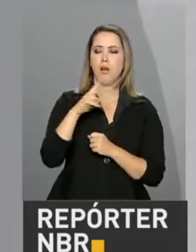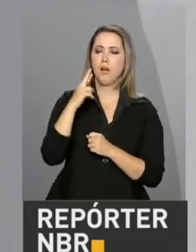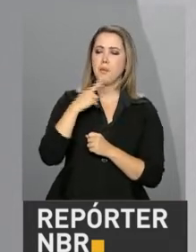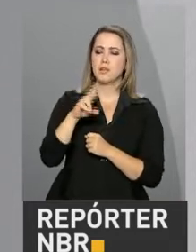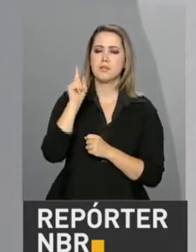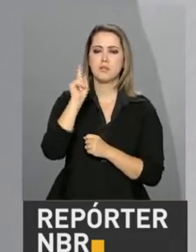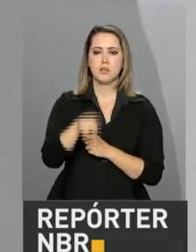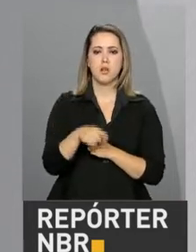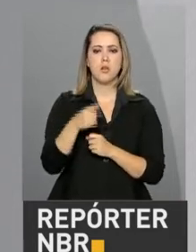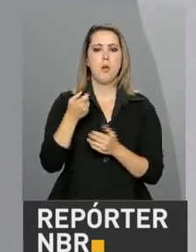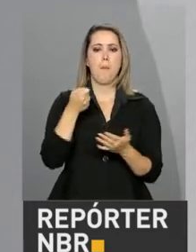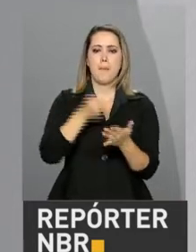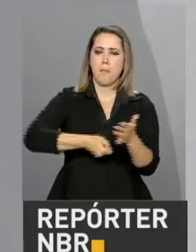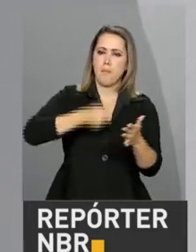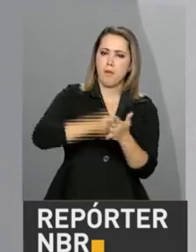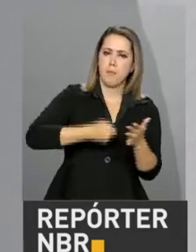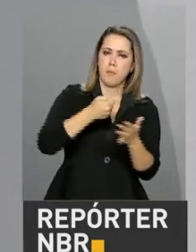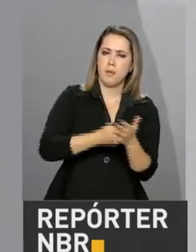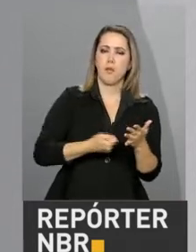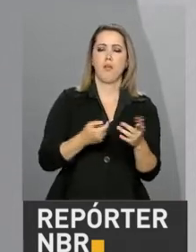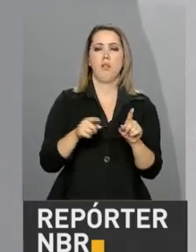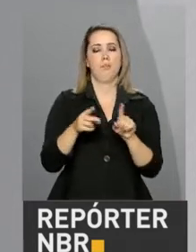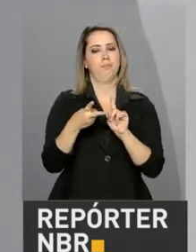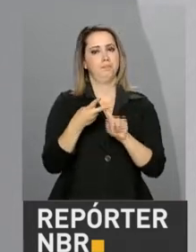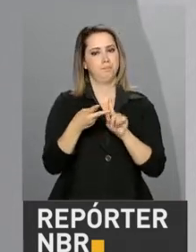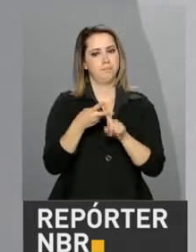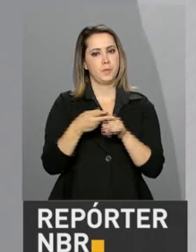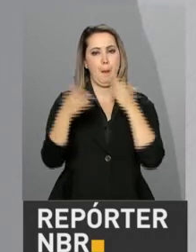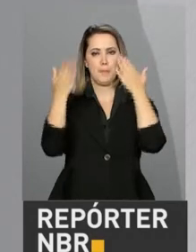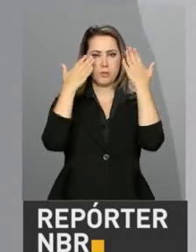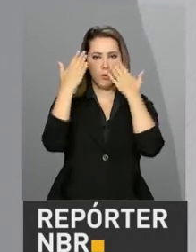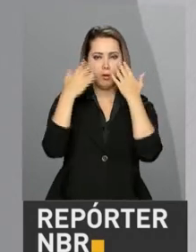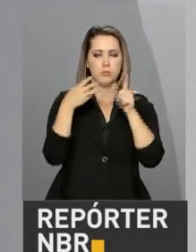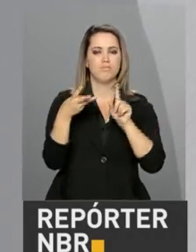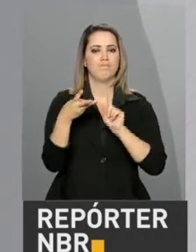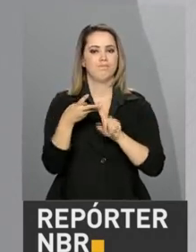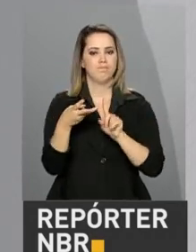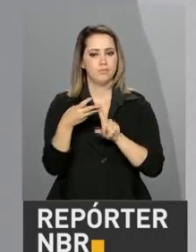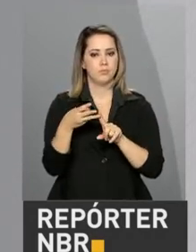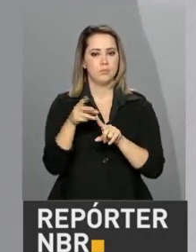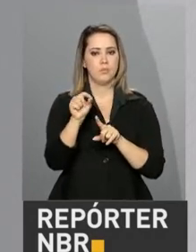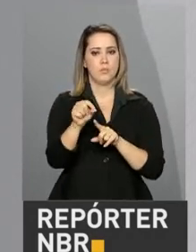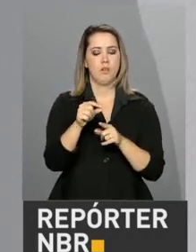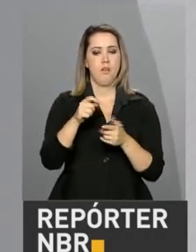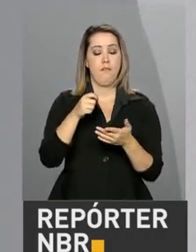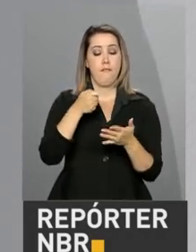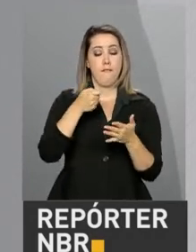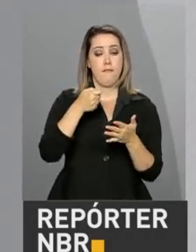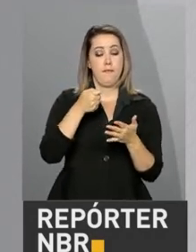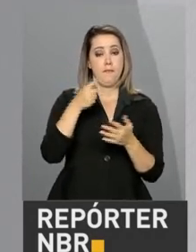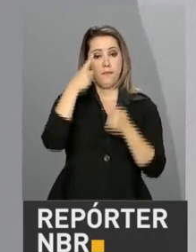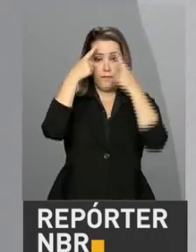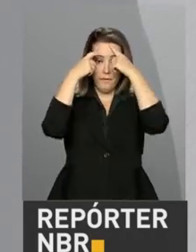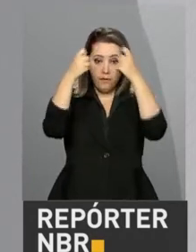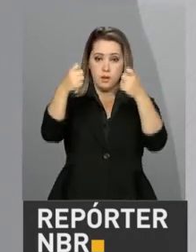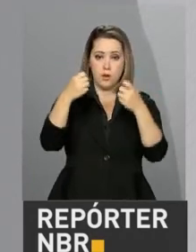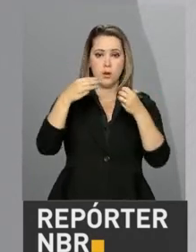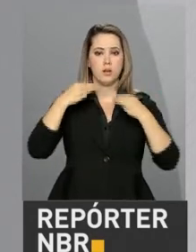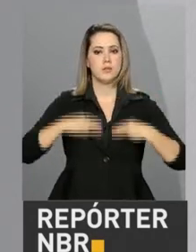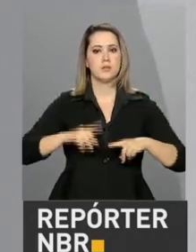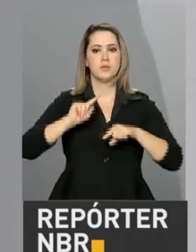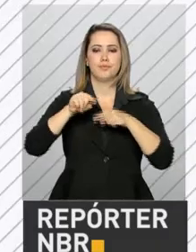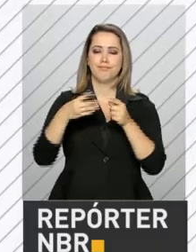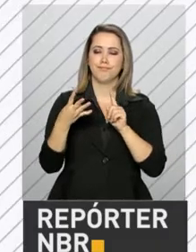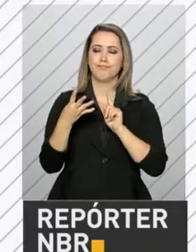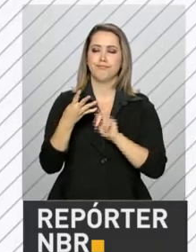violência é de agressão física, em segundo lugar vem a psicológica, em seguida a violência moral, depois a